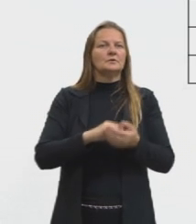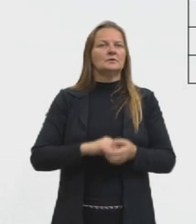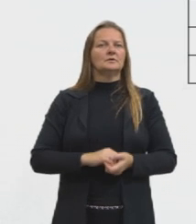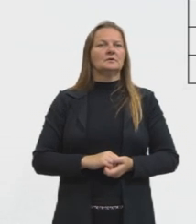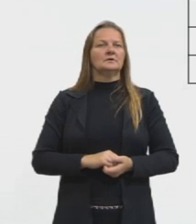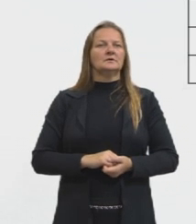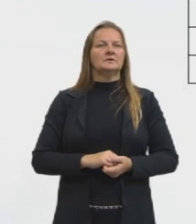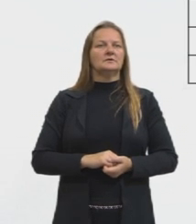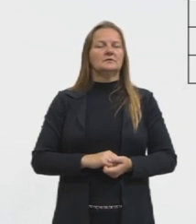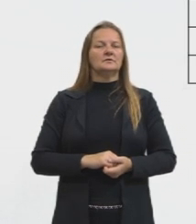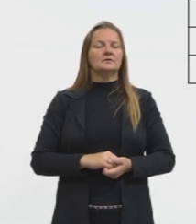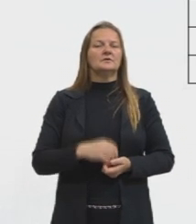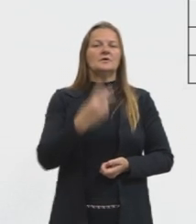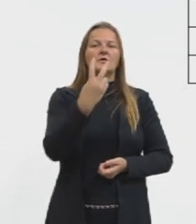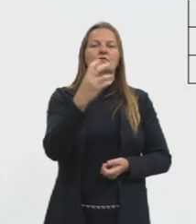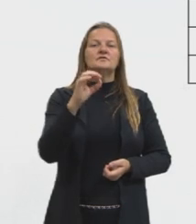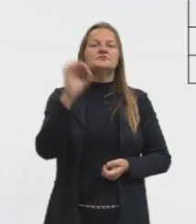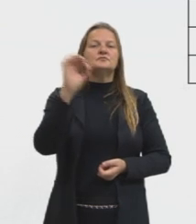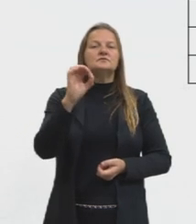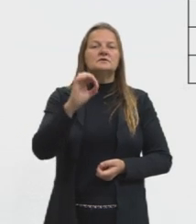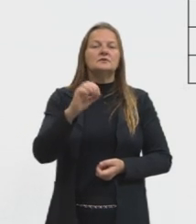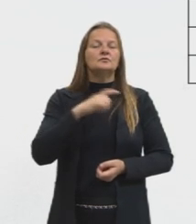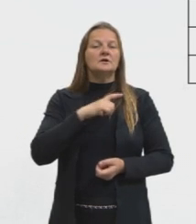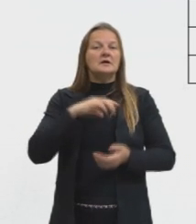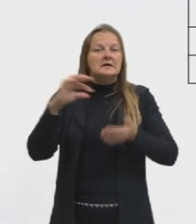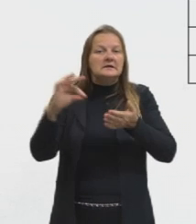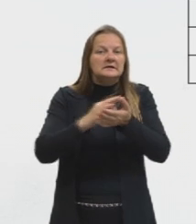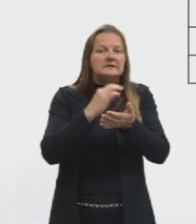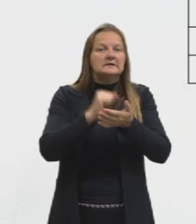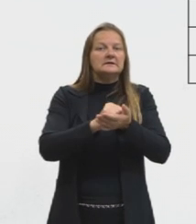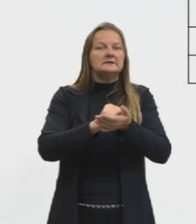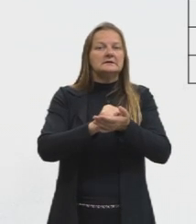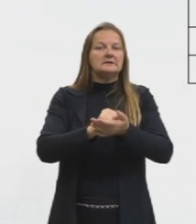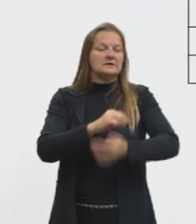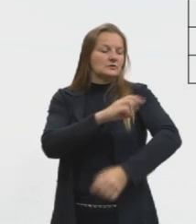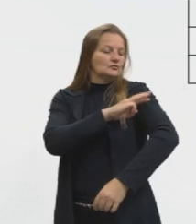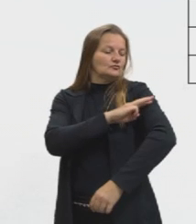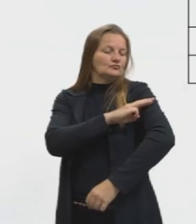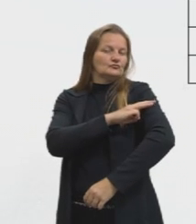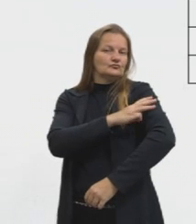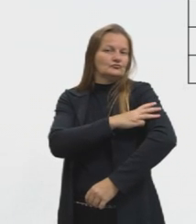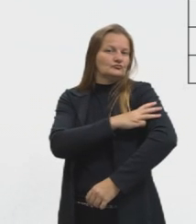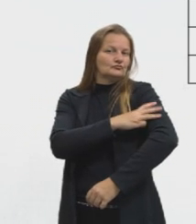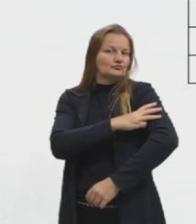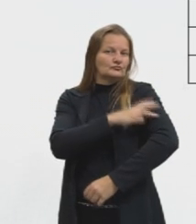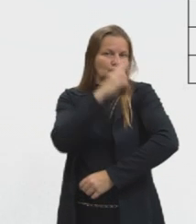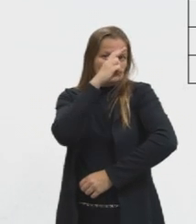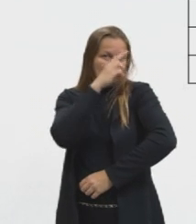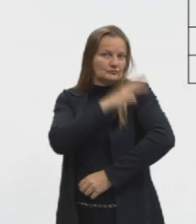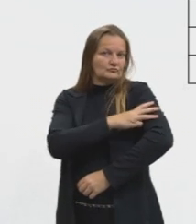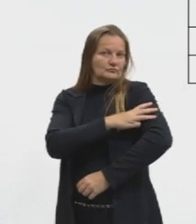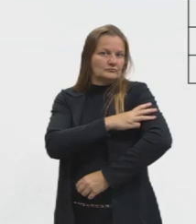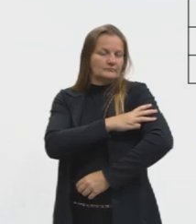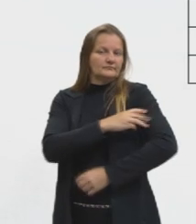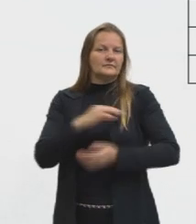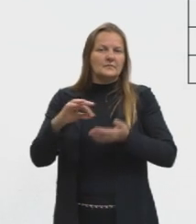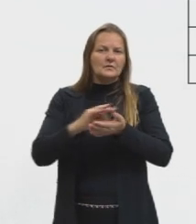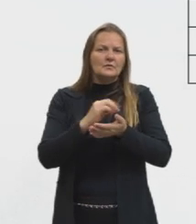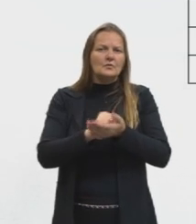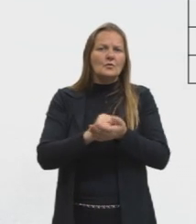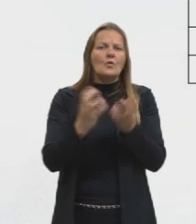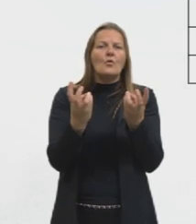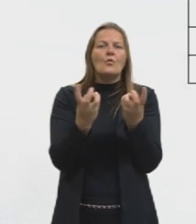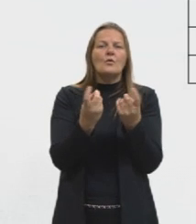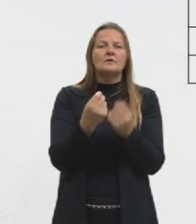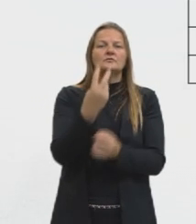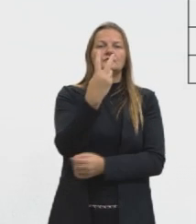e que em vinte por cento dos alunos matriculados estão na terceira série então alunos matriculados os